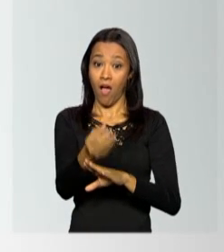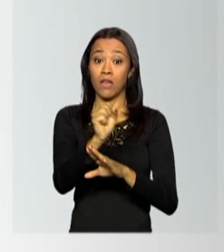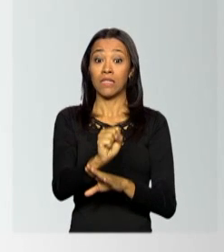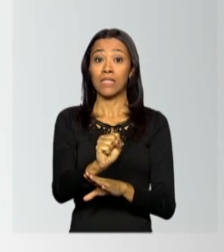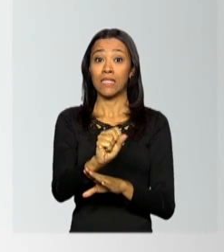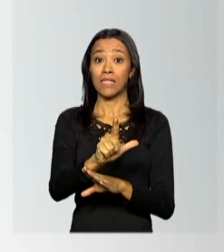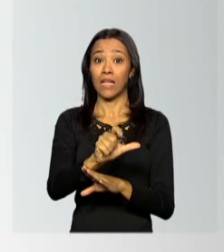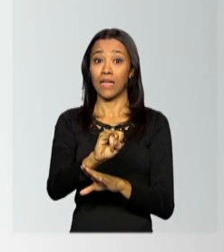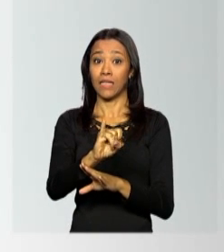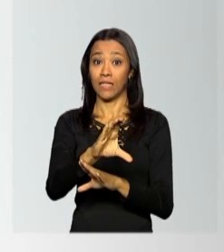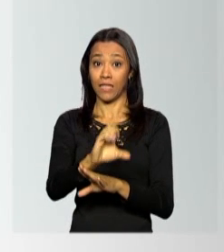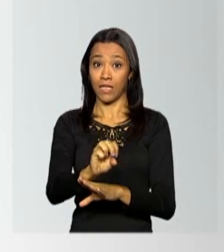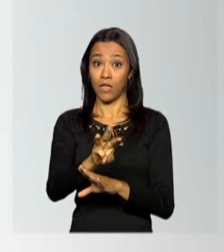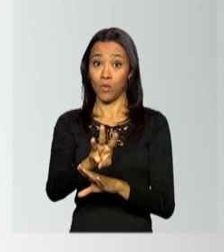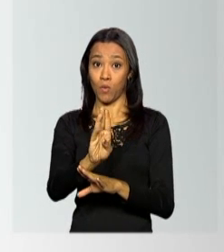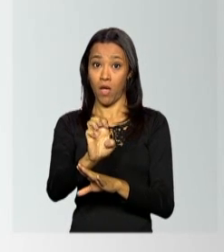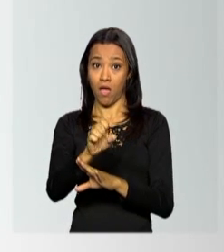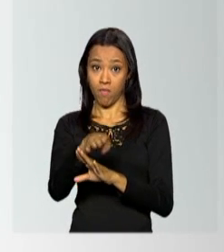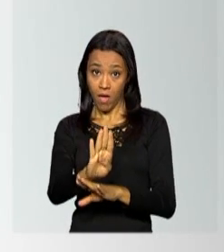Web, disponível em